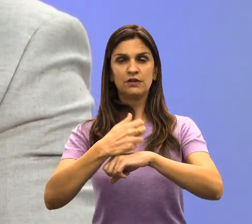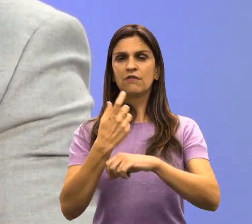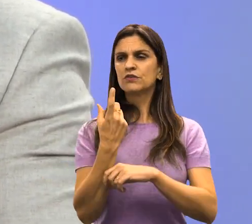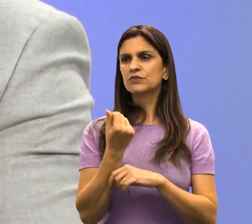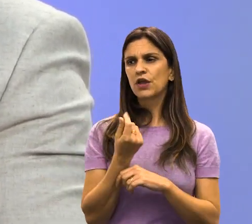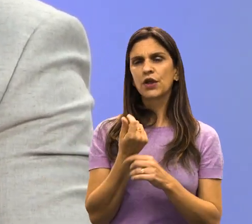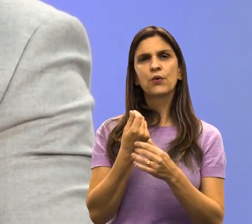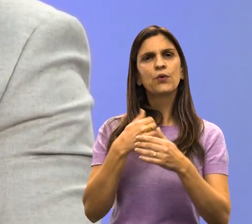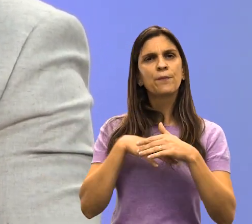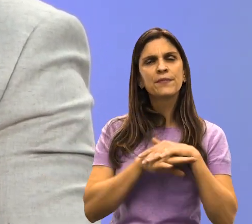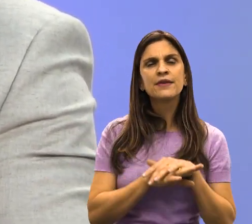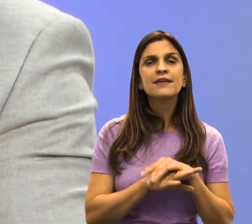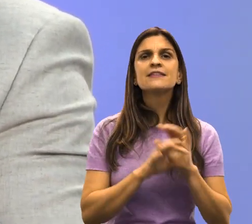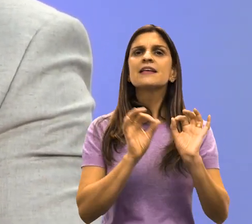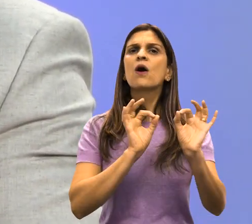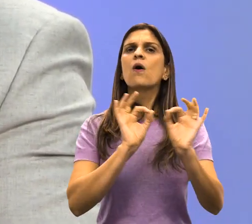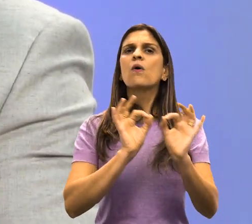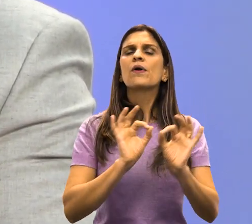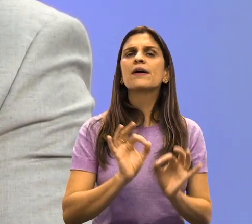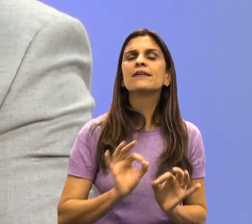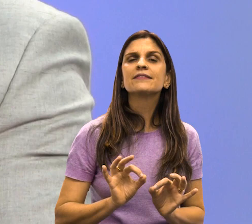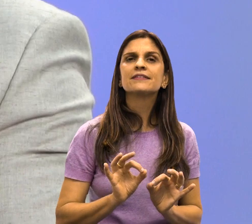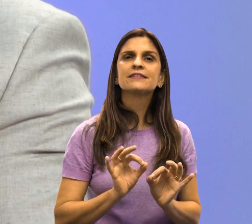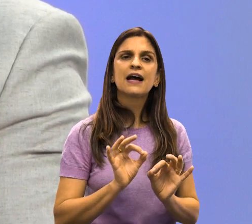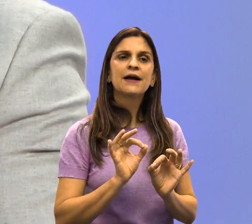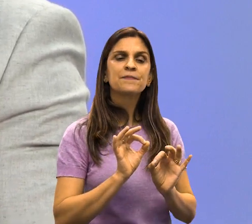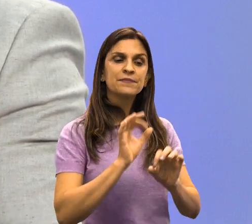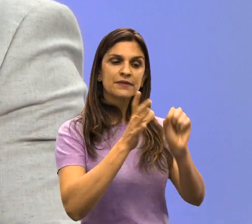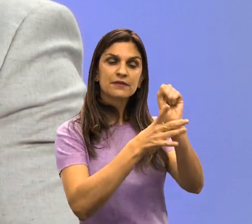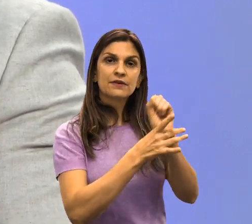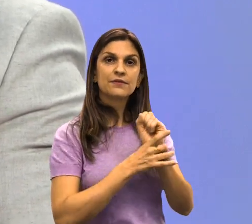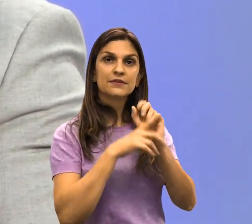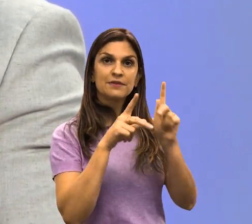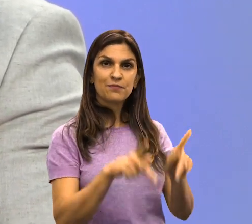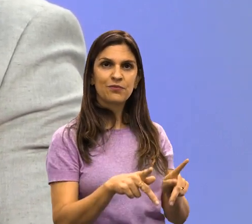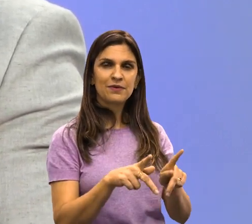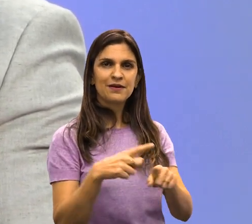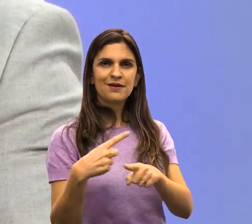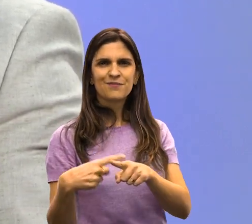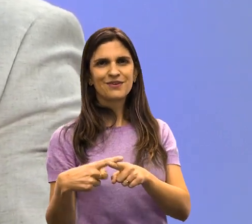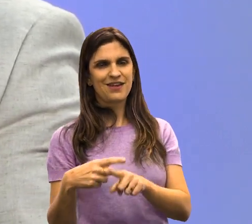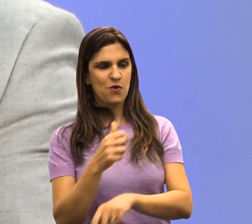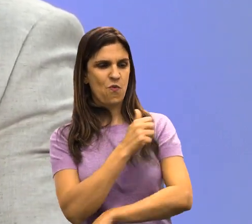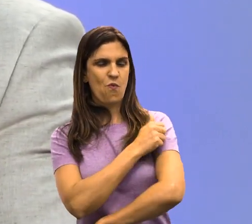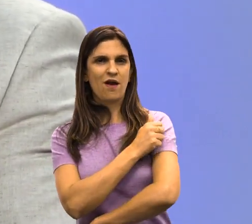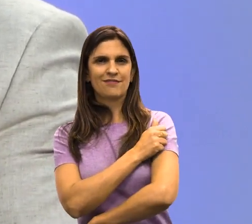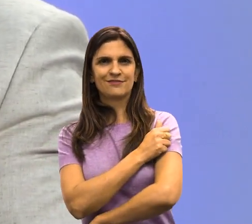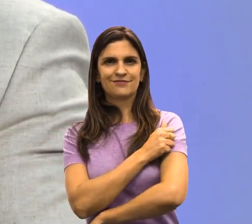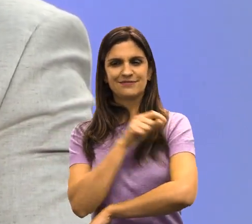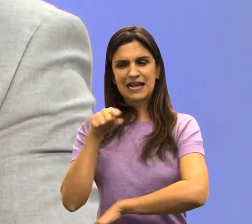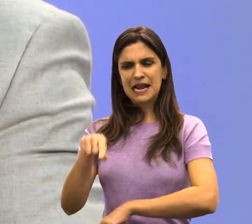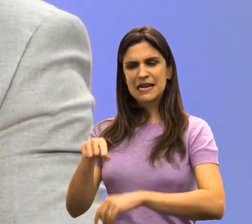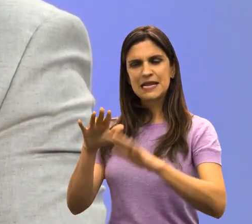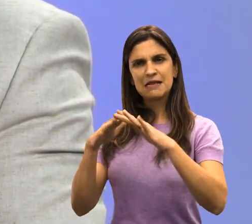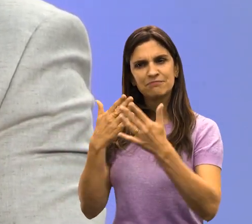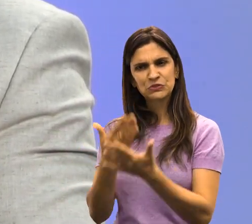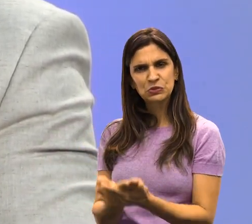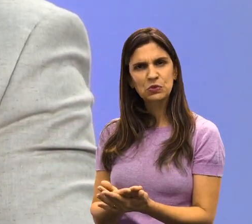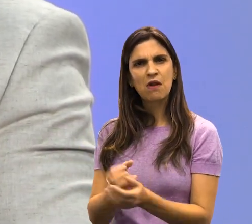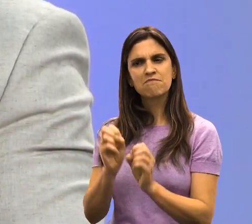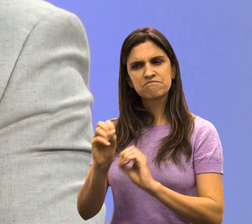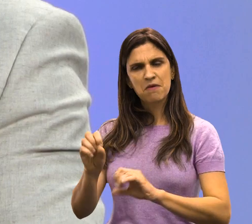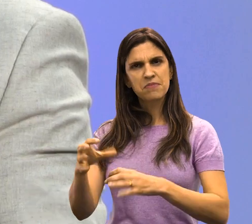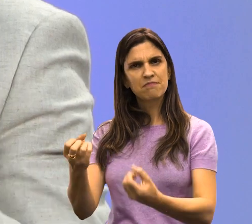economiza na segurança pública, porque o lugar do aluno é na escola. Se você tem uma educação de